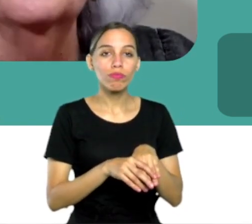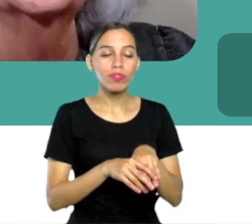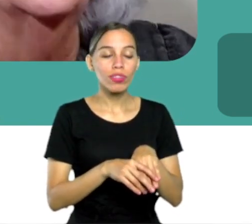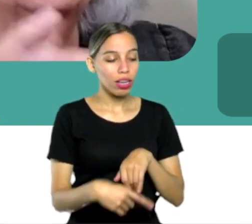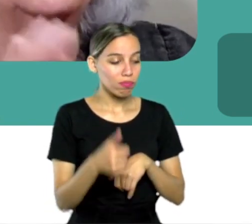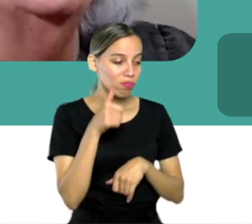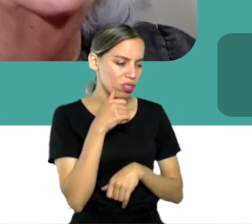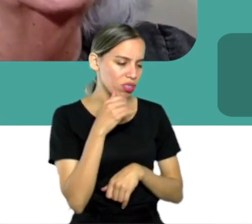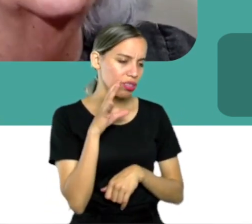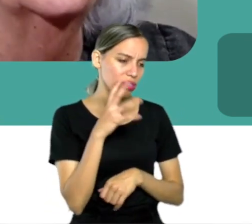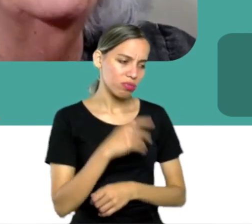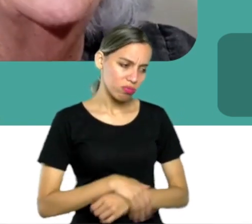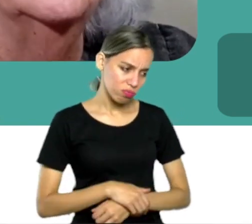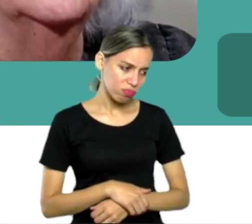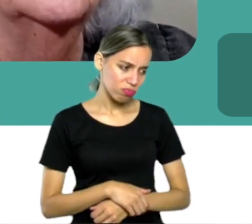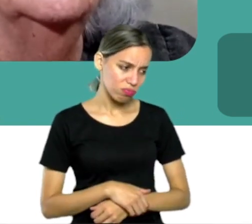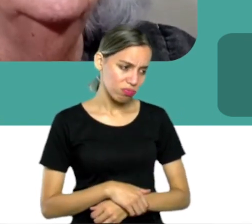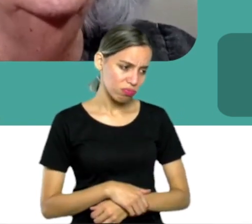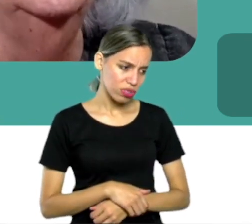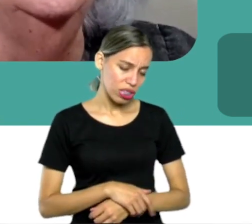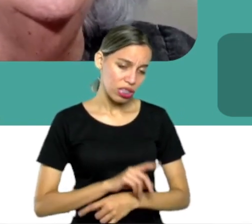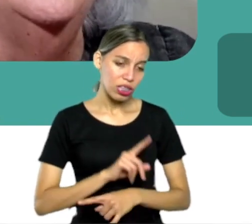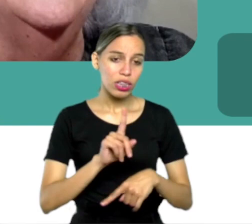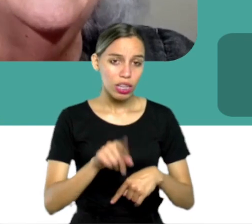casa, depois ela comeu o marido, que era um banana.